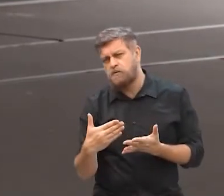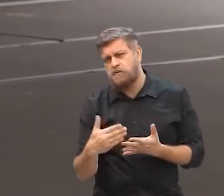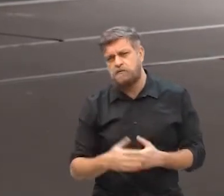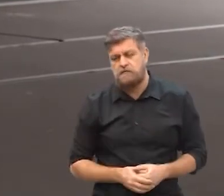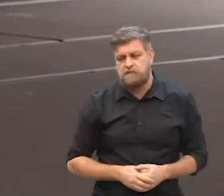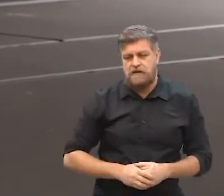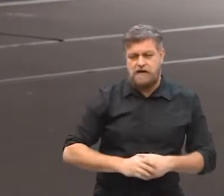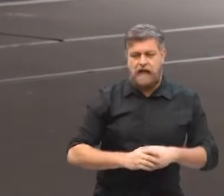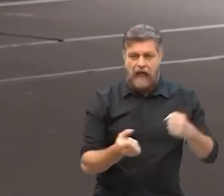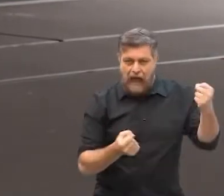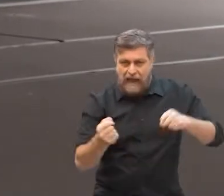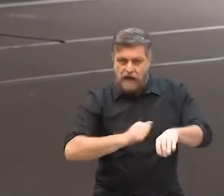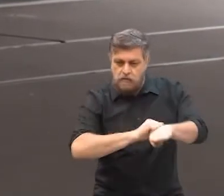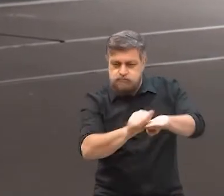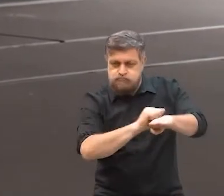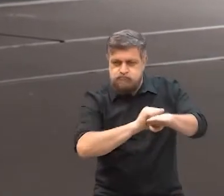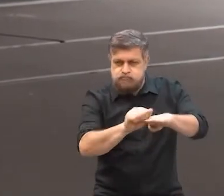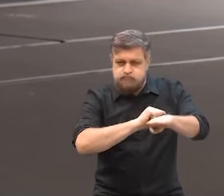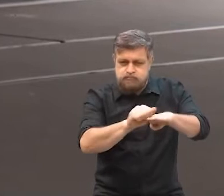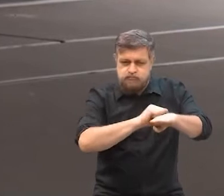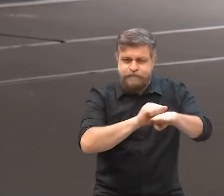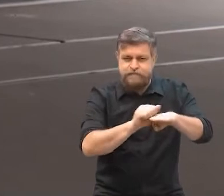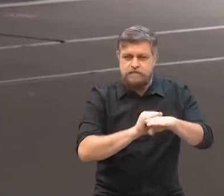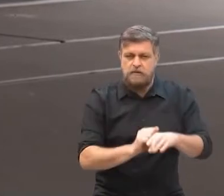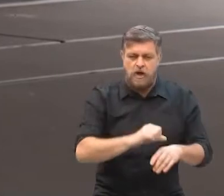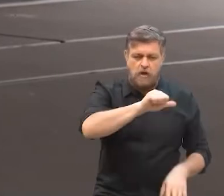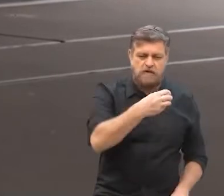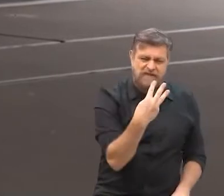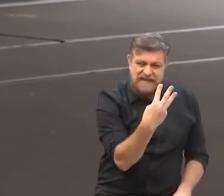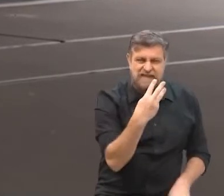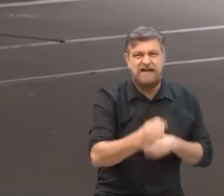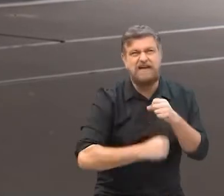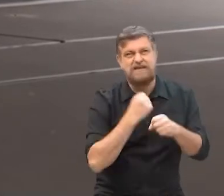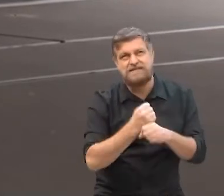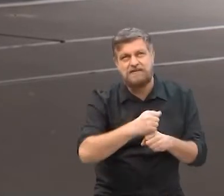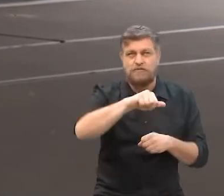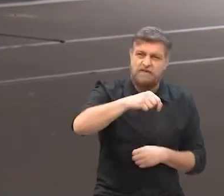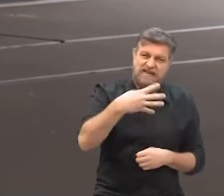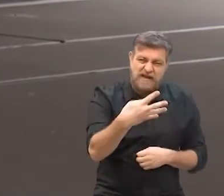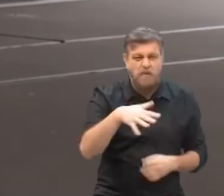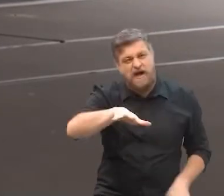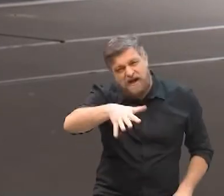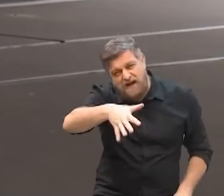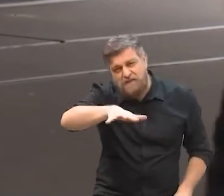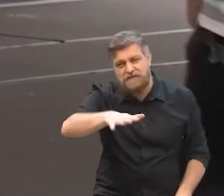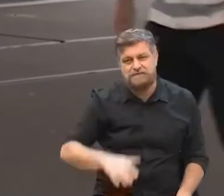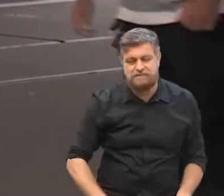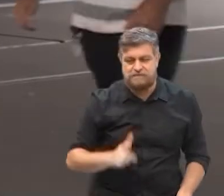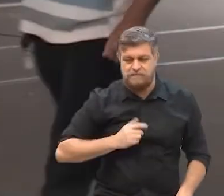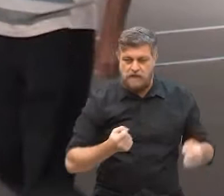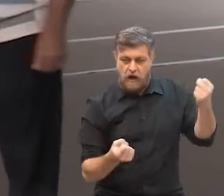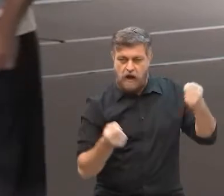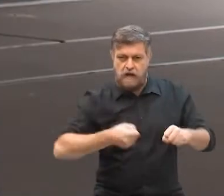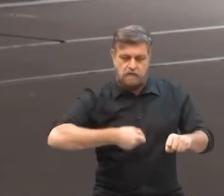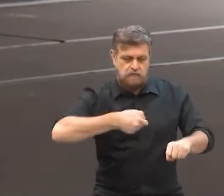Comecei a lavar carro antigamente, em 93 para 94, e lavando o carro,